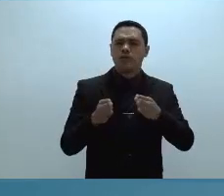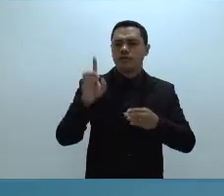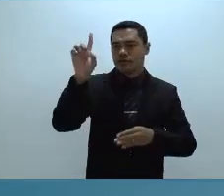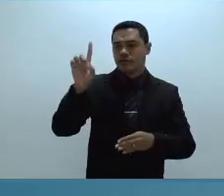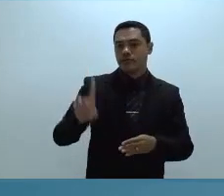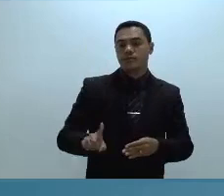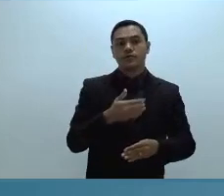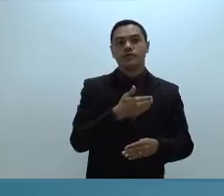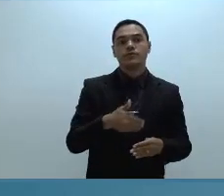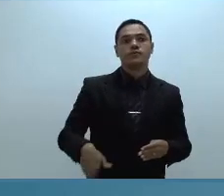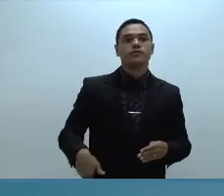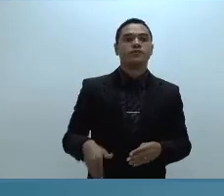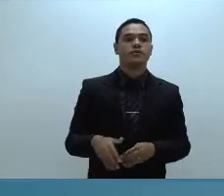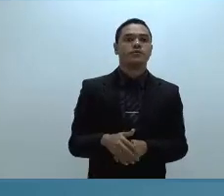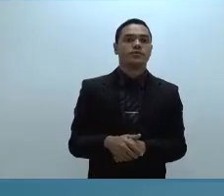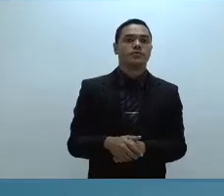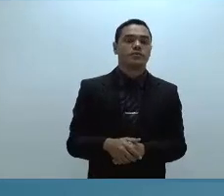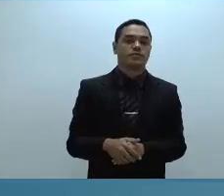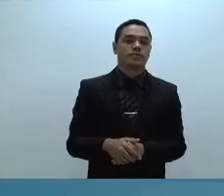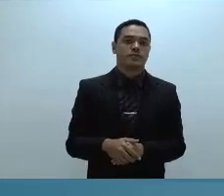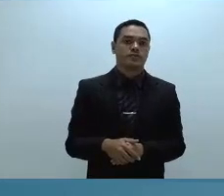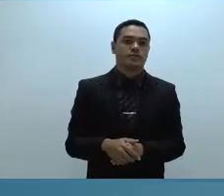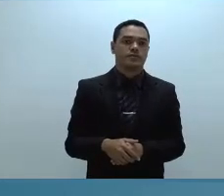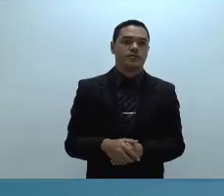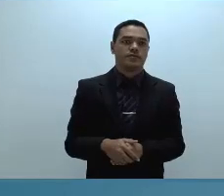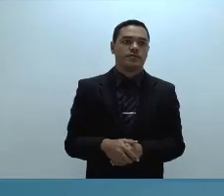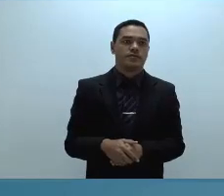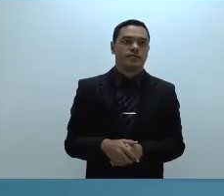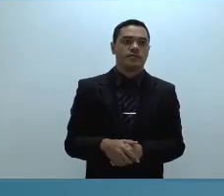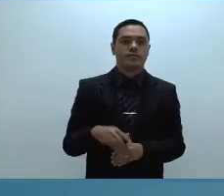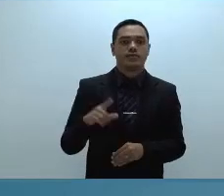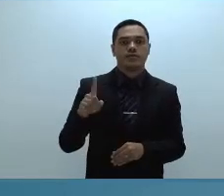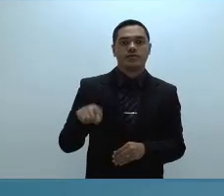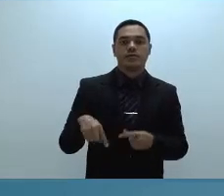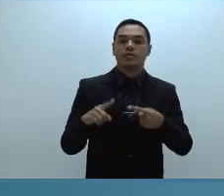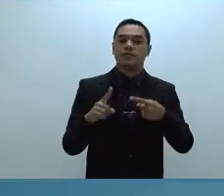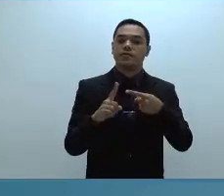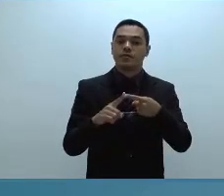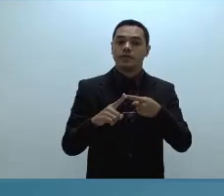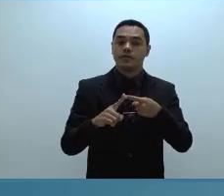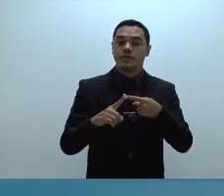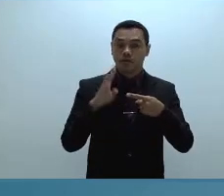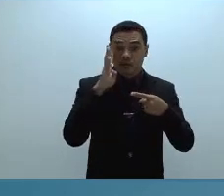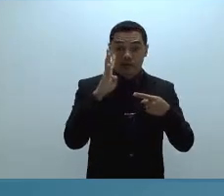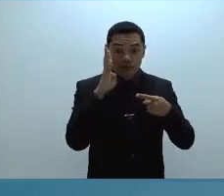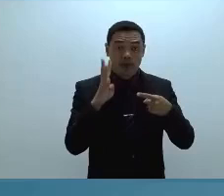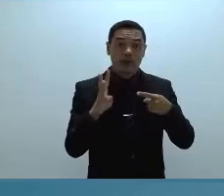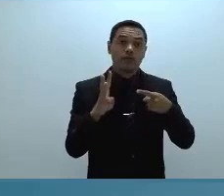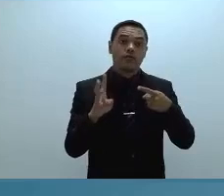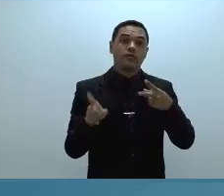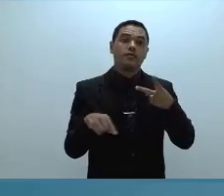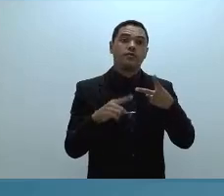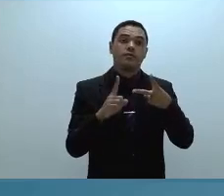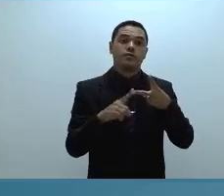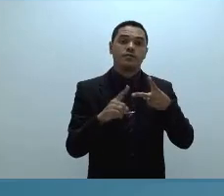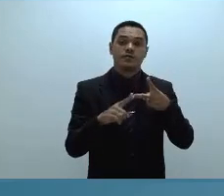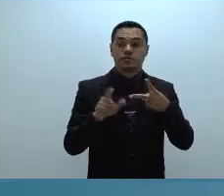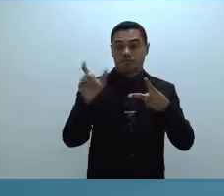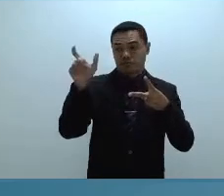público, né? Que é o interesse do sujeito e a